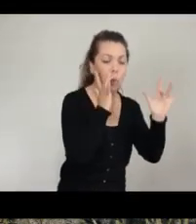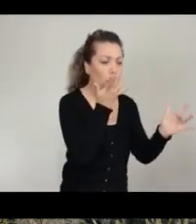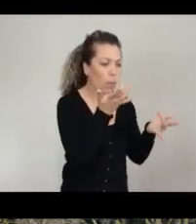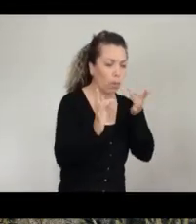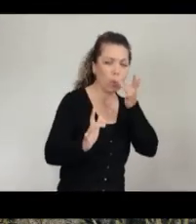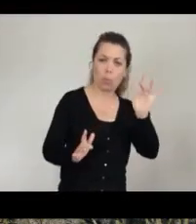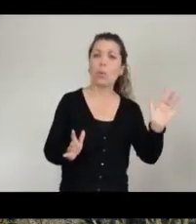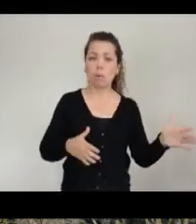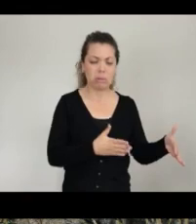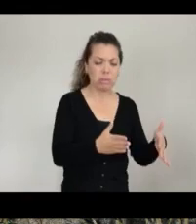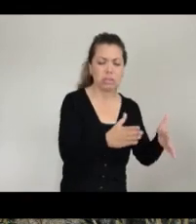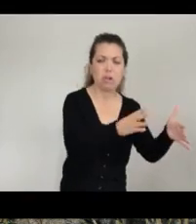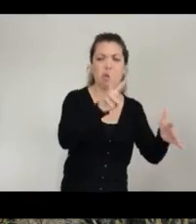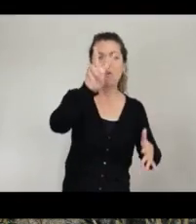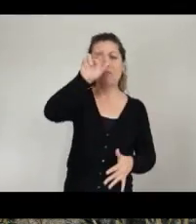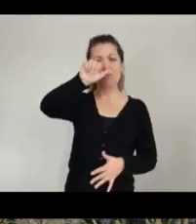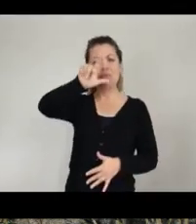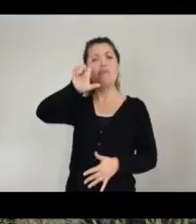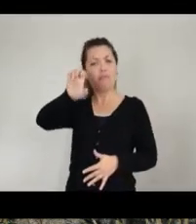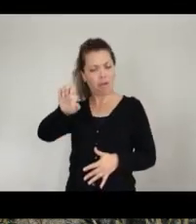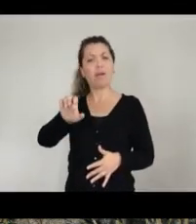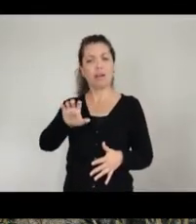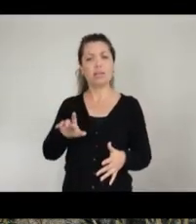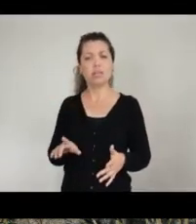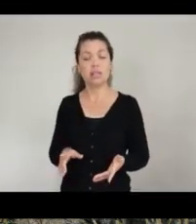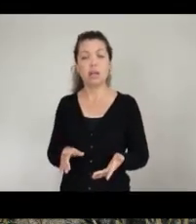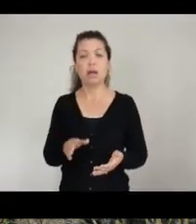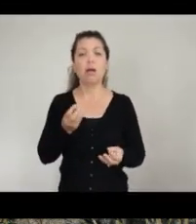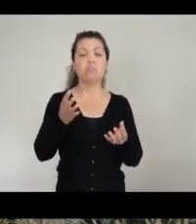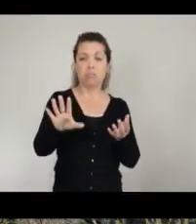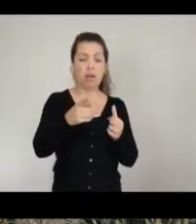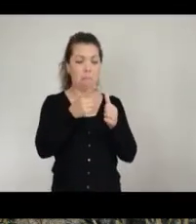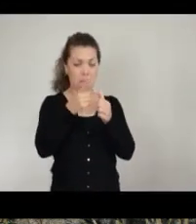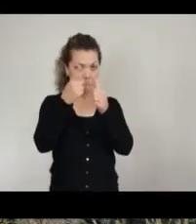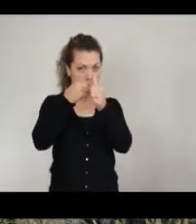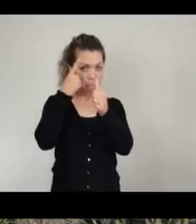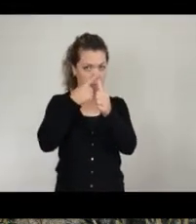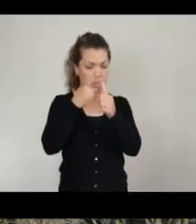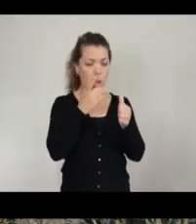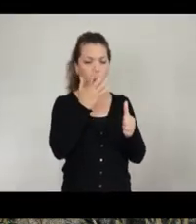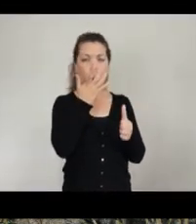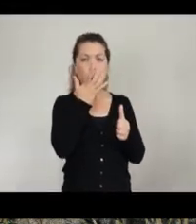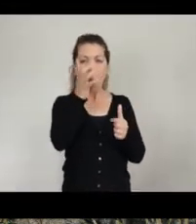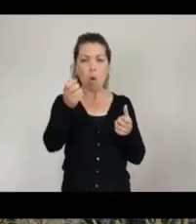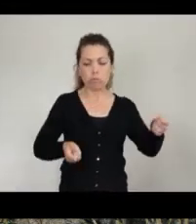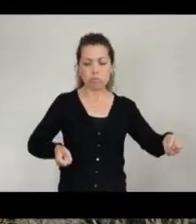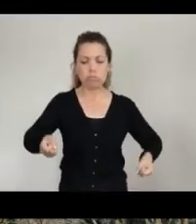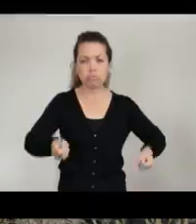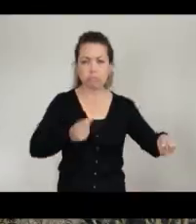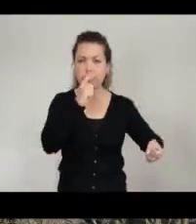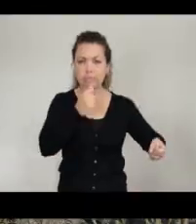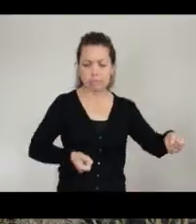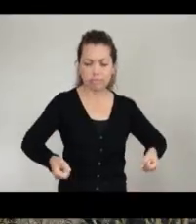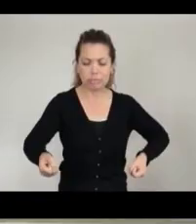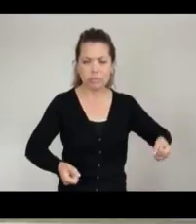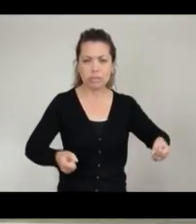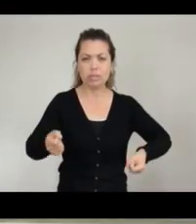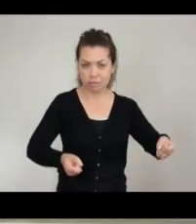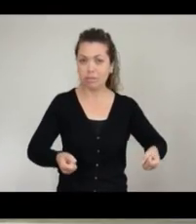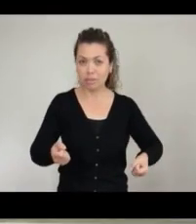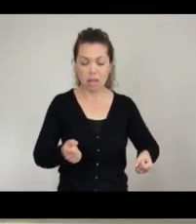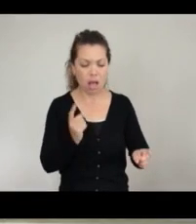de centenas de expositores brasileiros, que obtiveram 3.182 prêmios, entre os quais diploma de honra para o